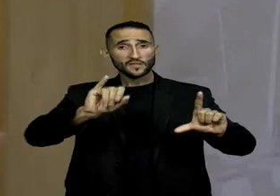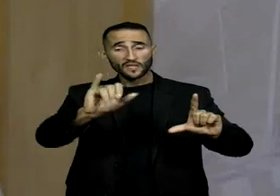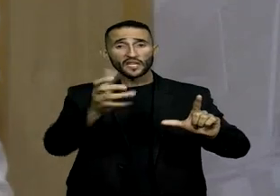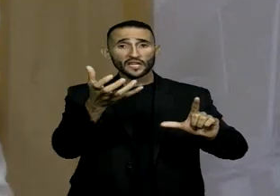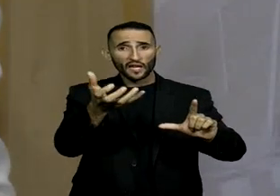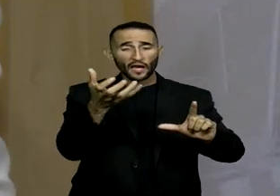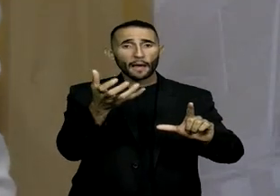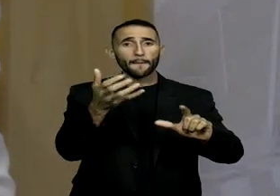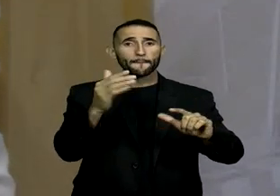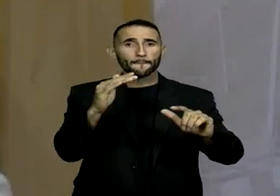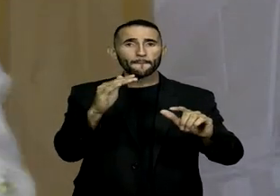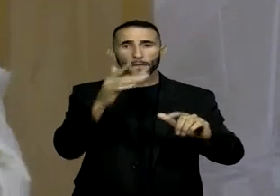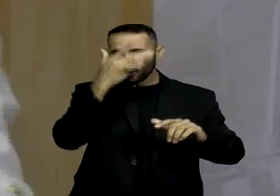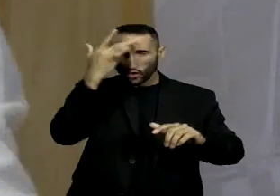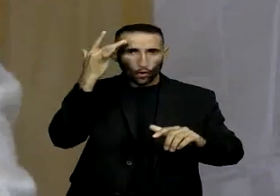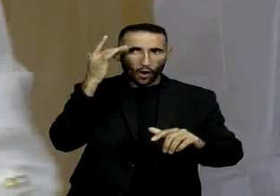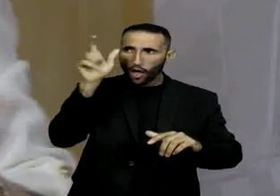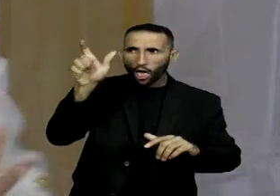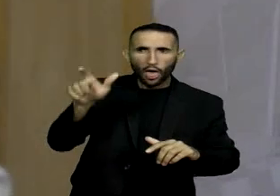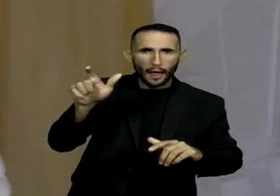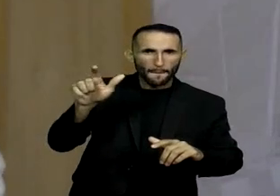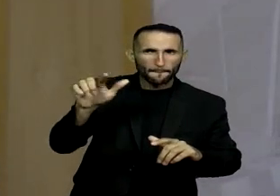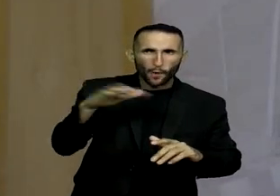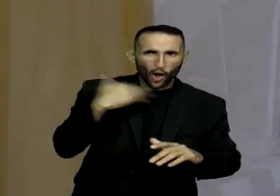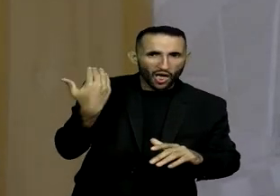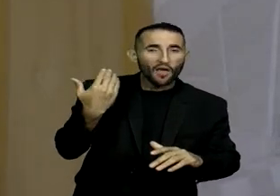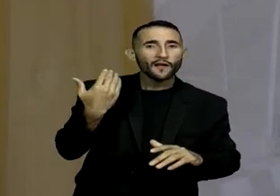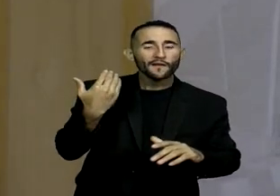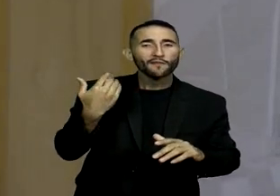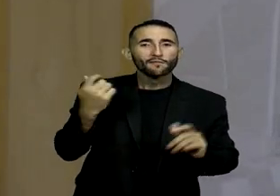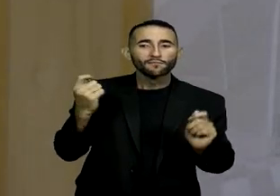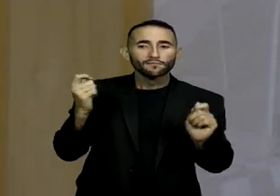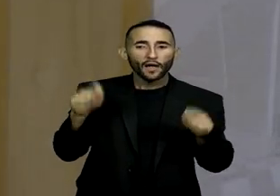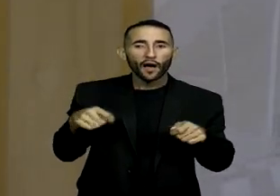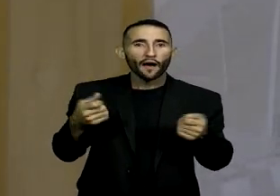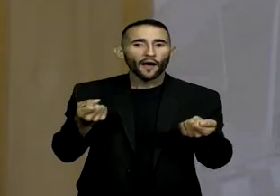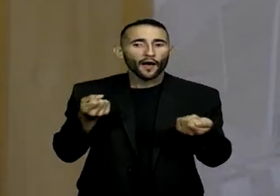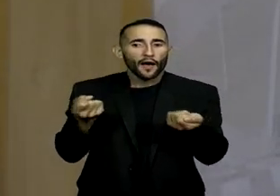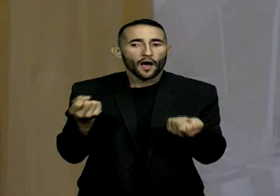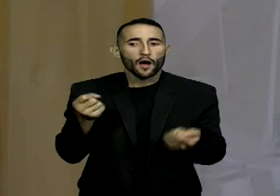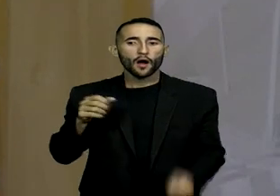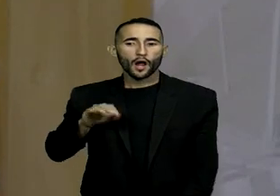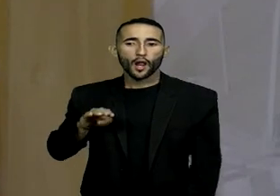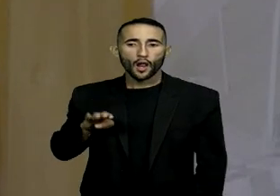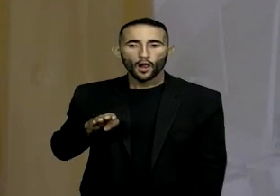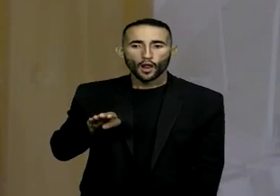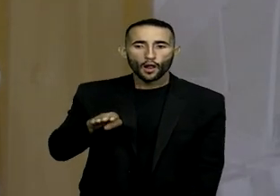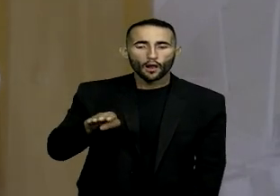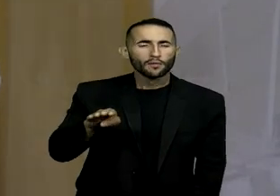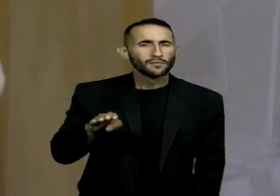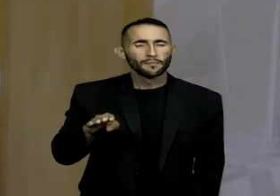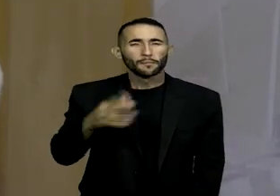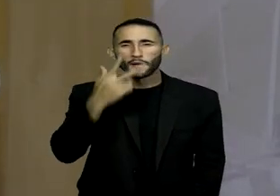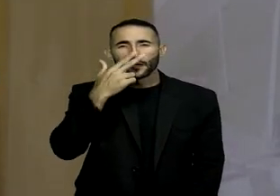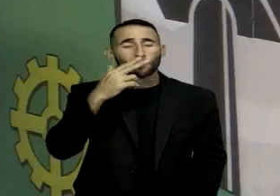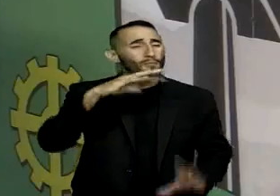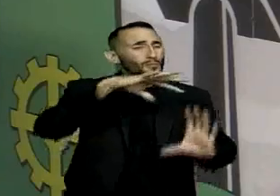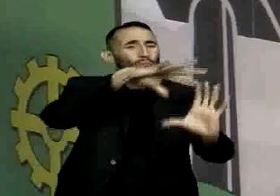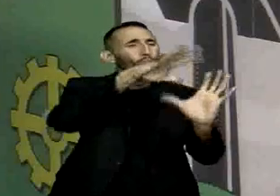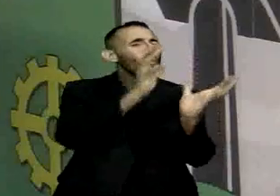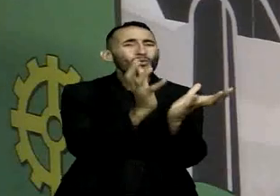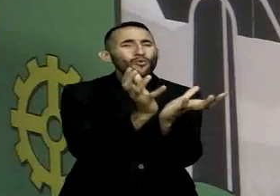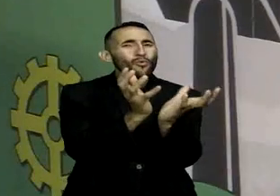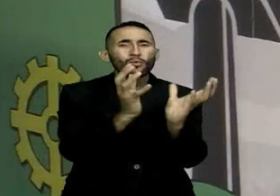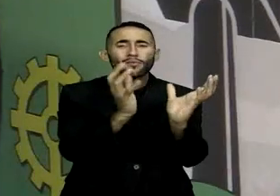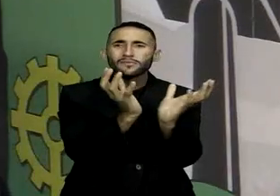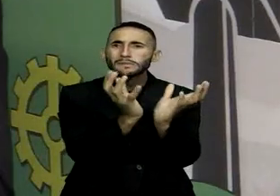dirige um carro. E se tem dinheiro, você fica solto. Quer dizer, gente, em que mundo nós estamos? Uma, né? Parte, que, uma parte, pastor Joel.